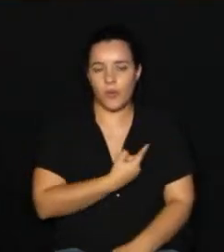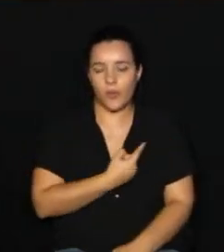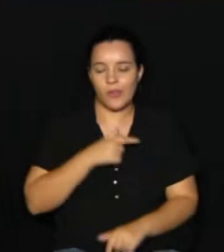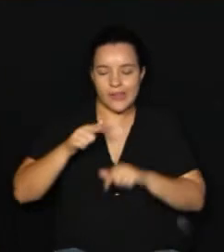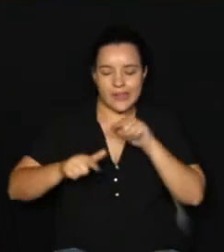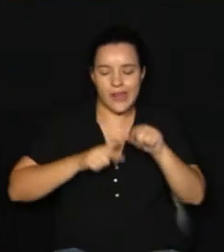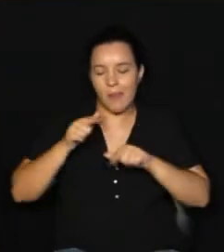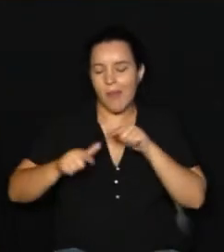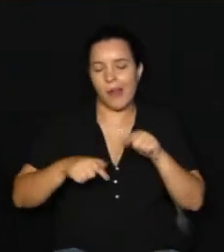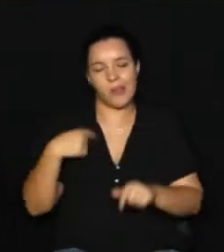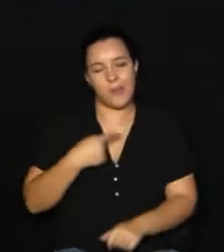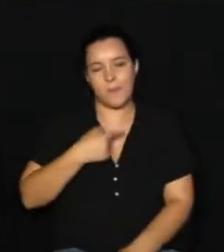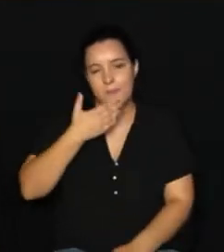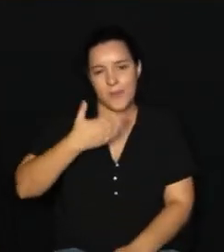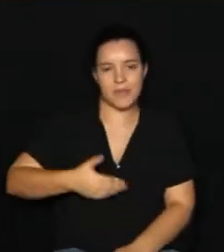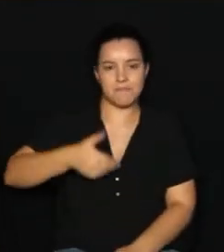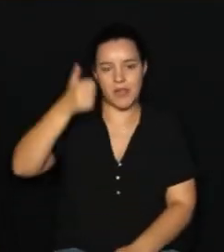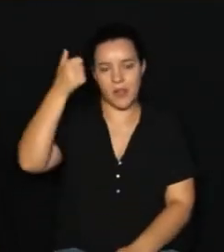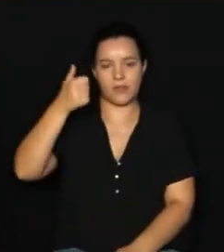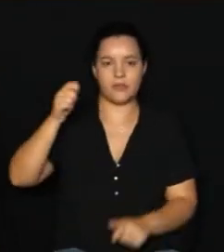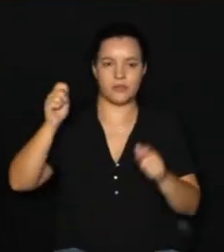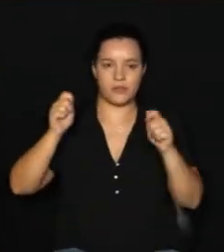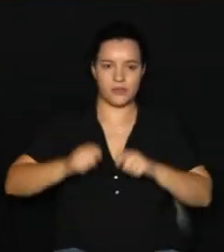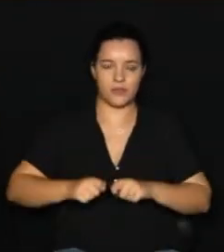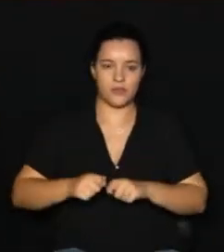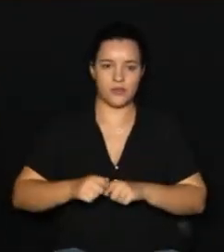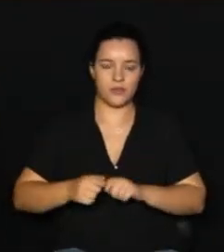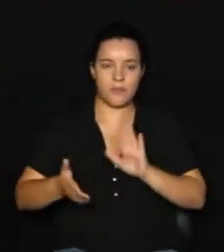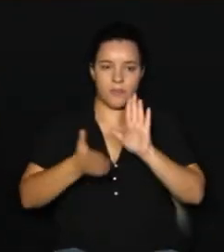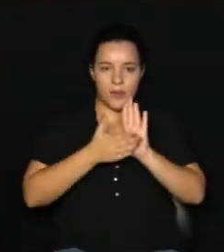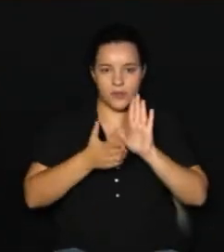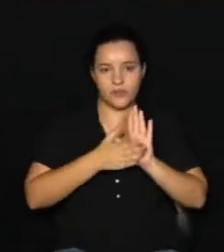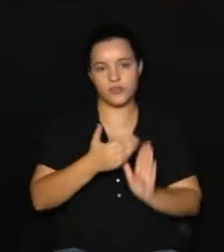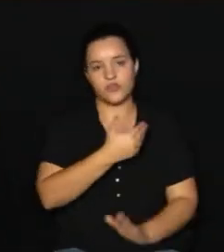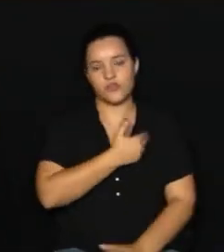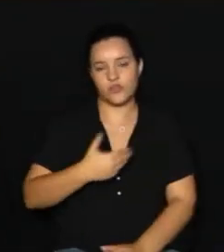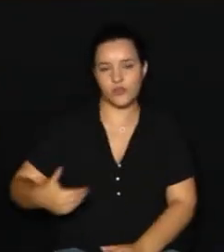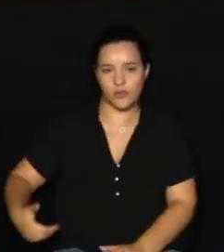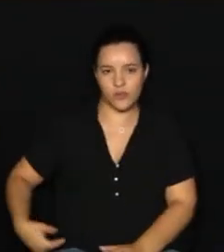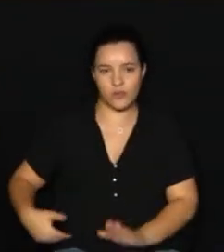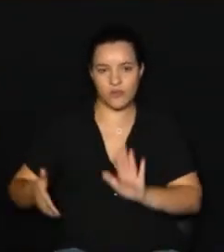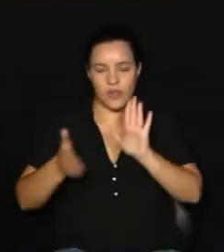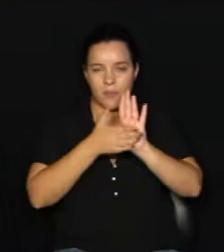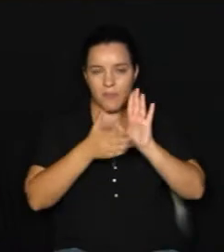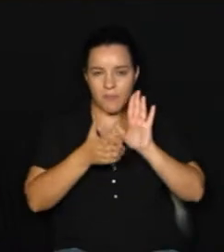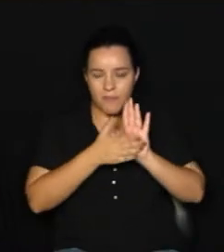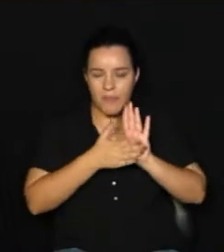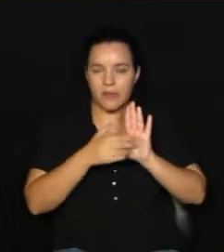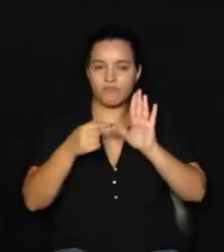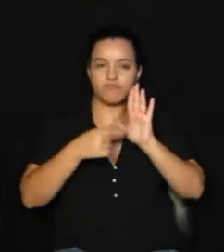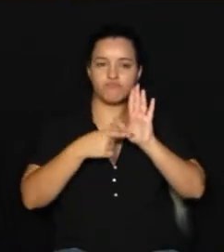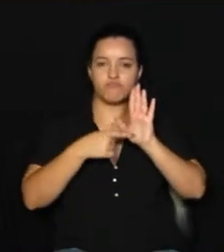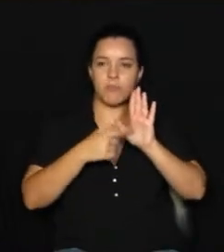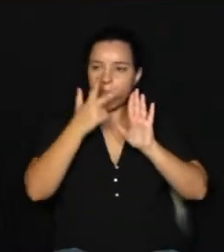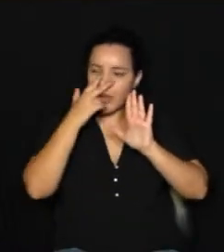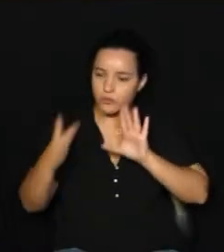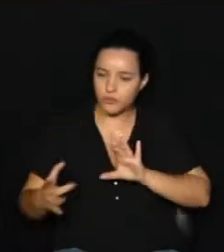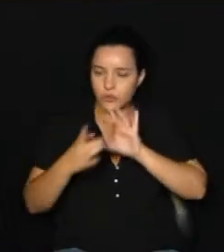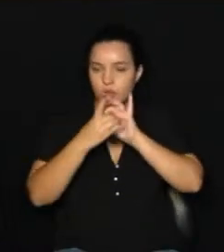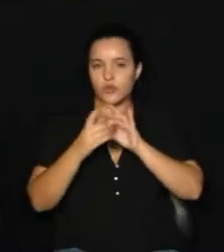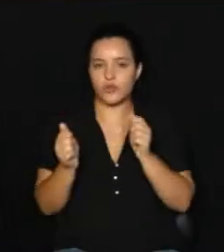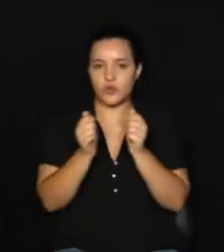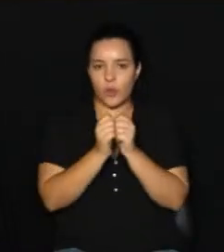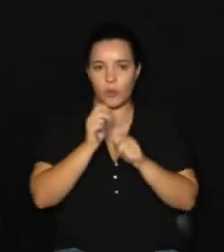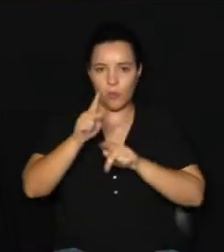tudo aquilo que nós podíamos. O plano de governo que nós construímos foi um plano de governo feito junto com a